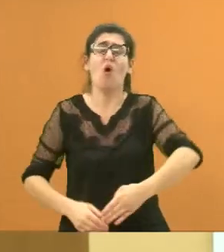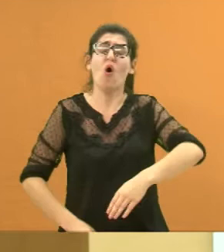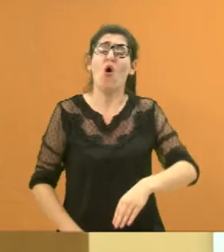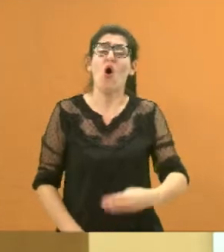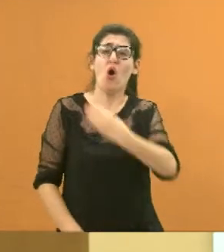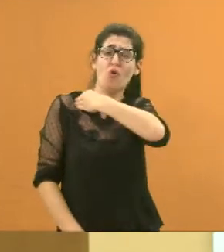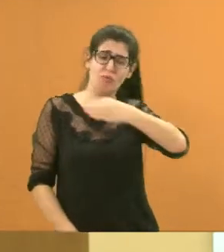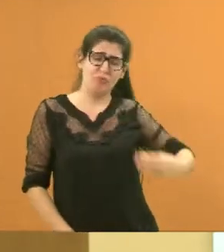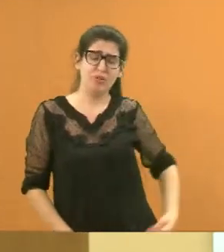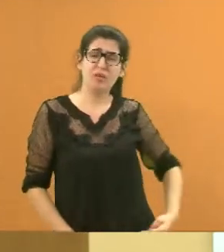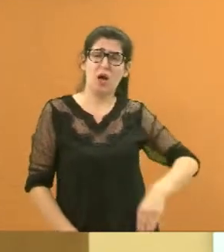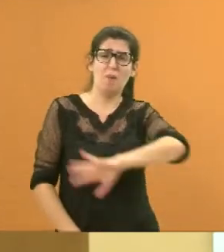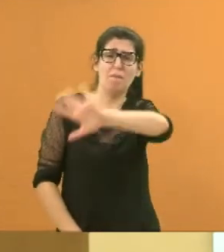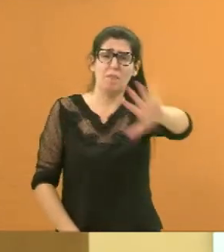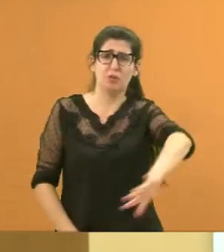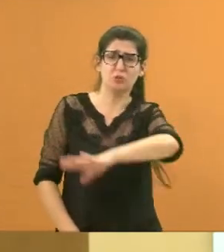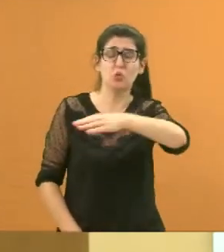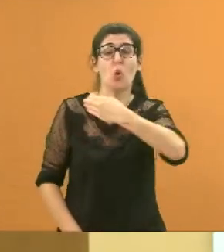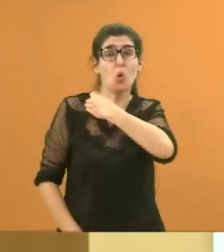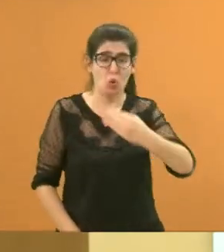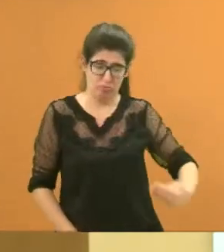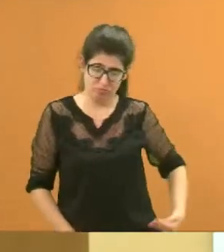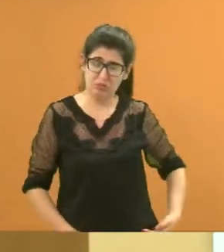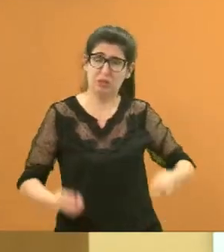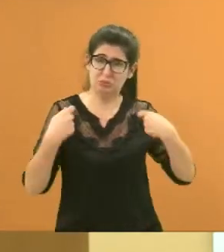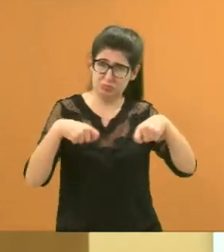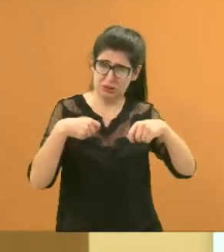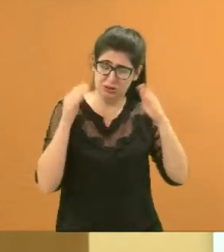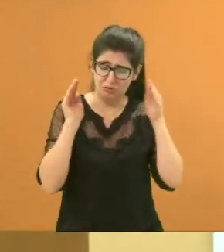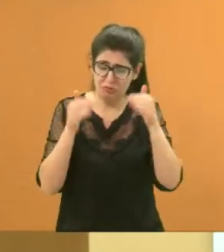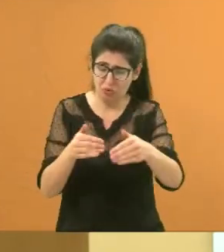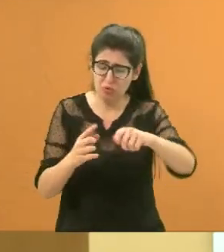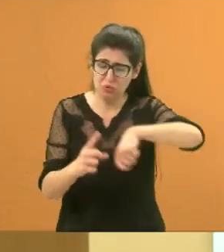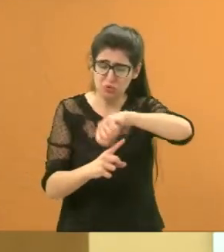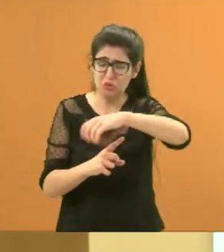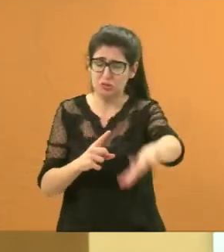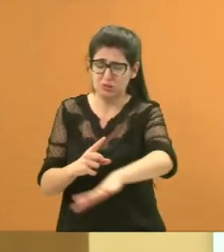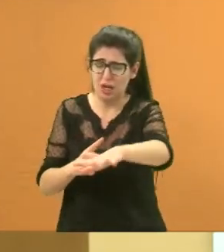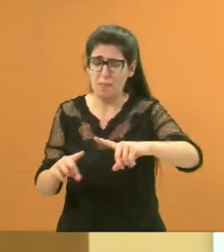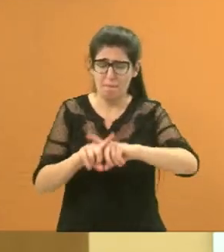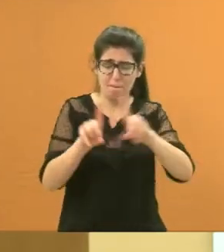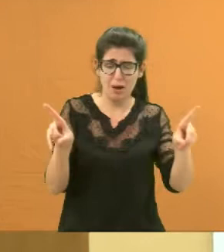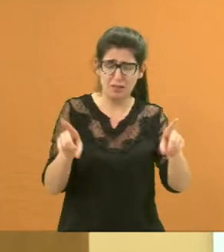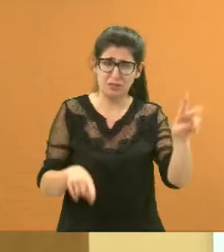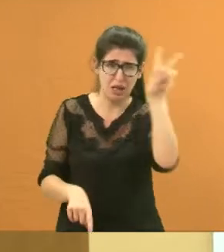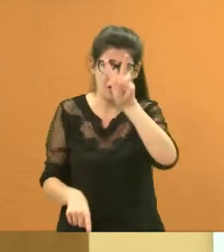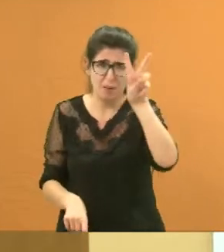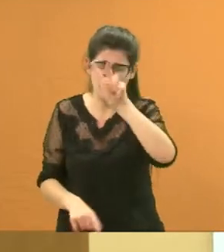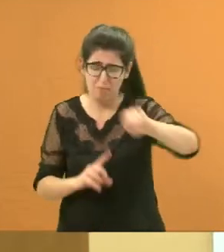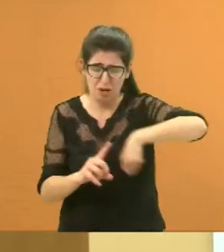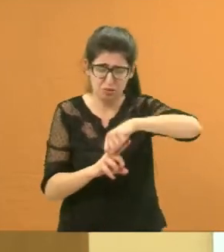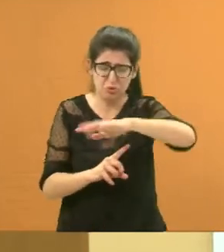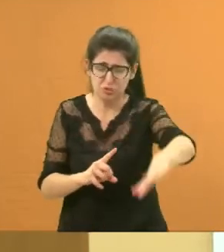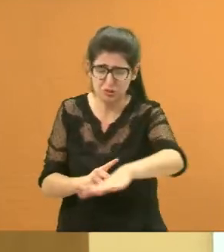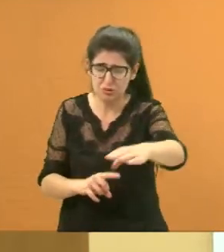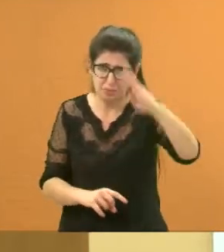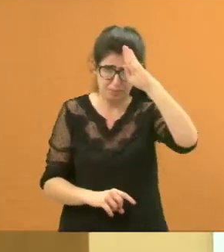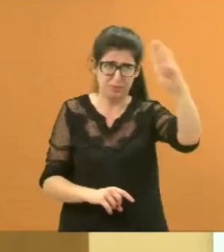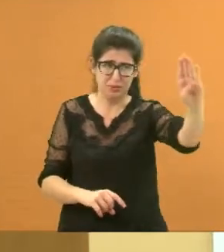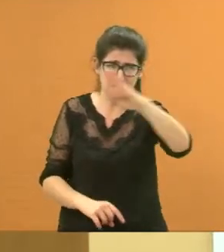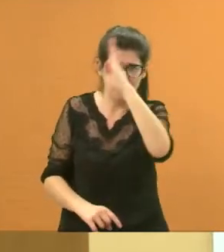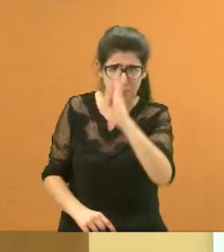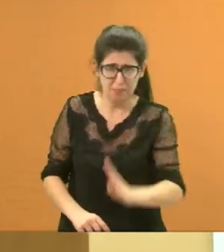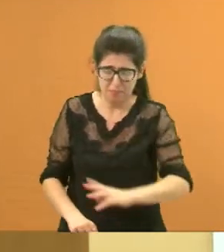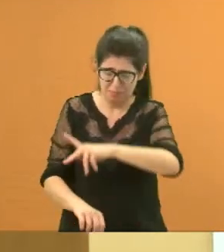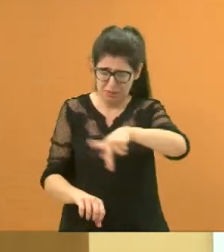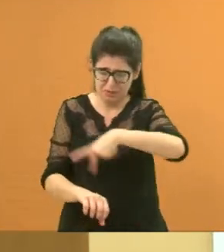Claro que um governo, ele tem que olhar para toda a sociedade, só que a gente tem que lembrar que a nossa sociedade, principalmente no Brasil, a gente mora no